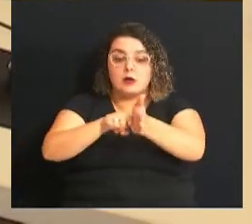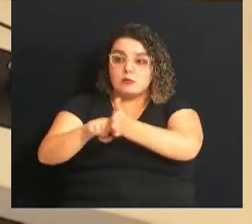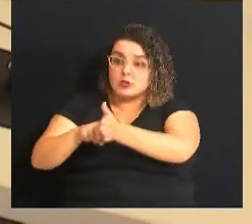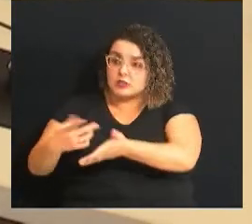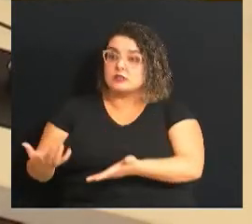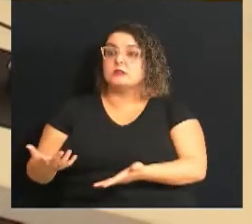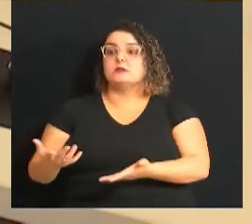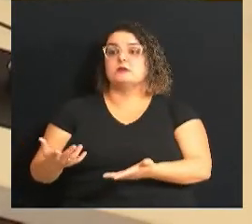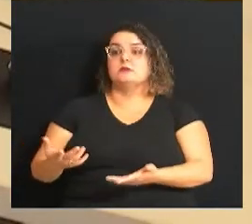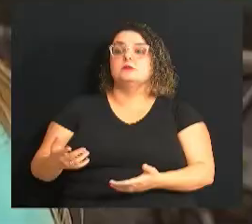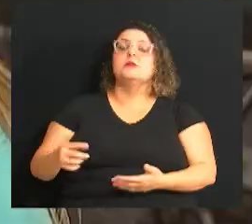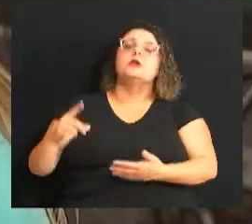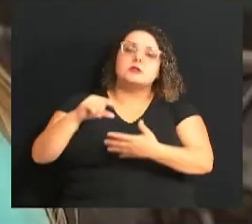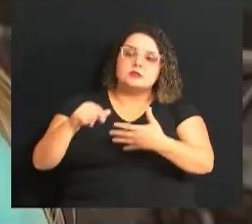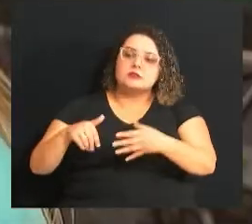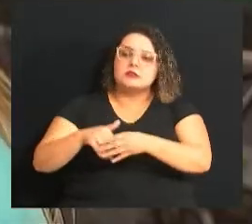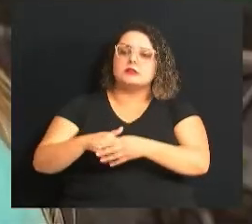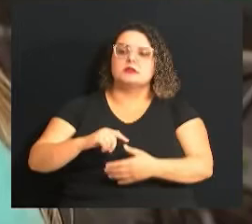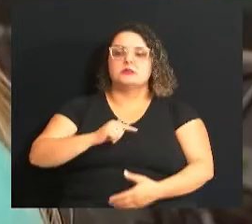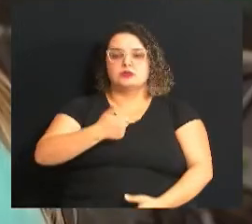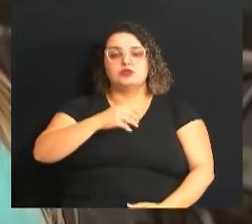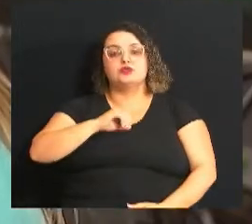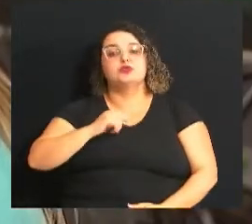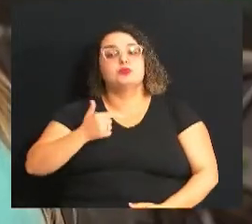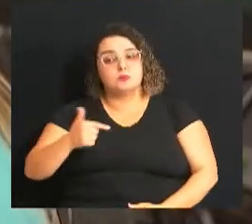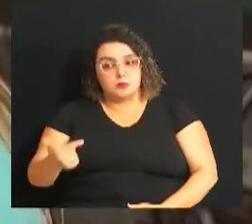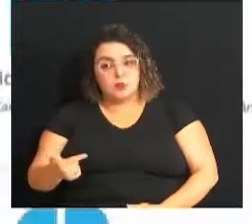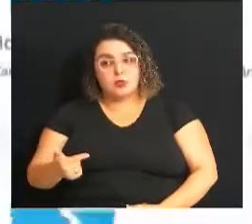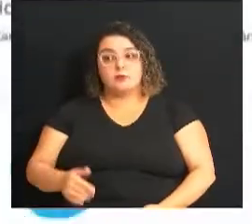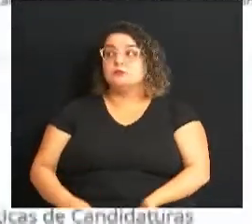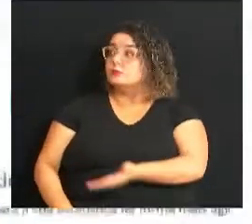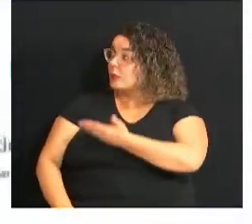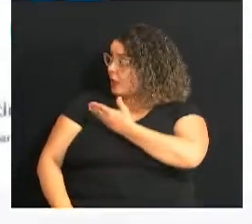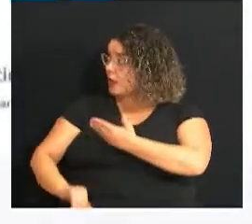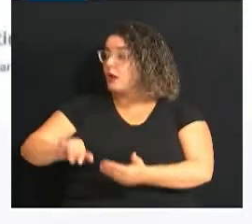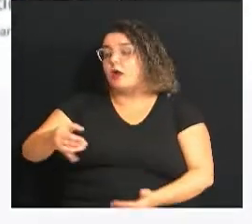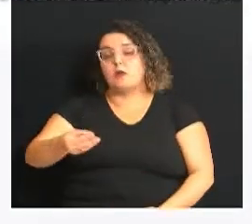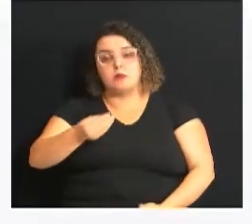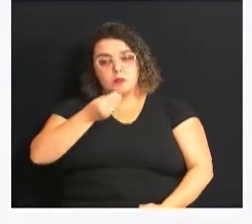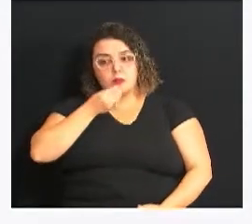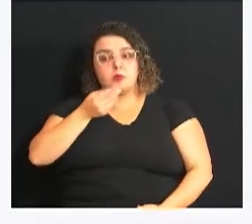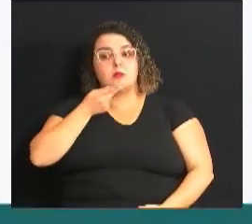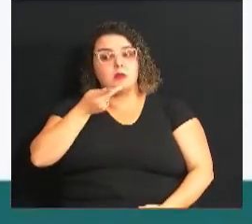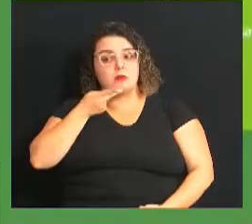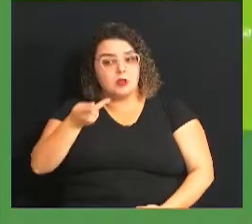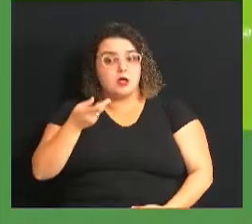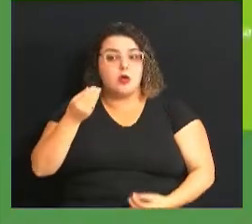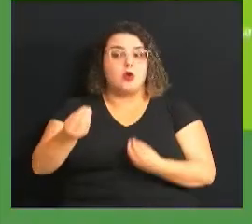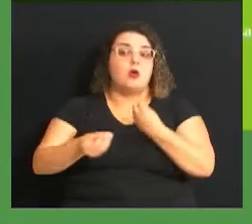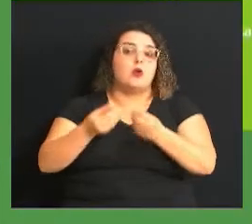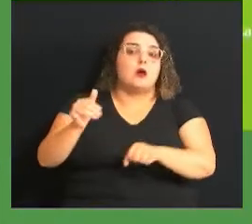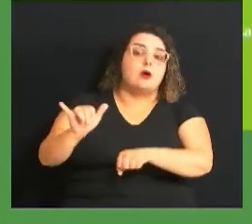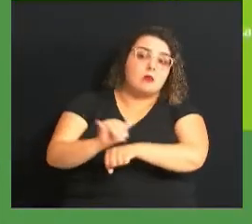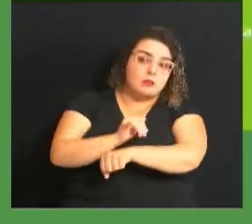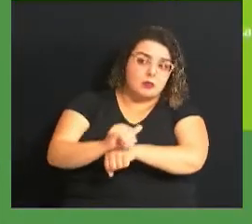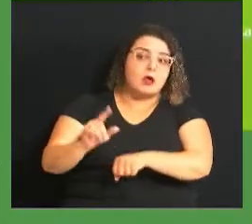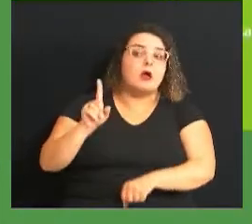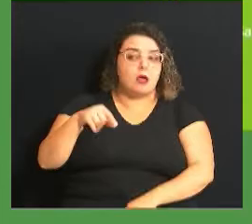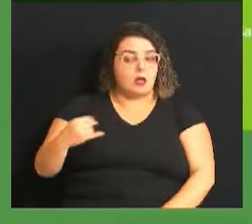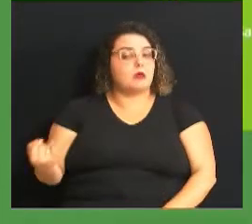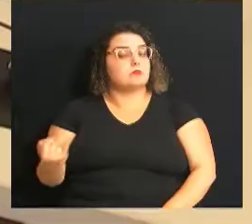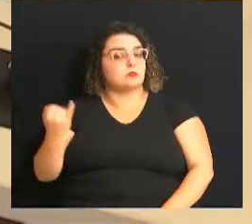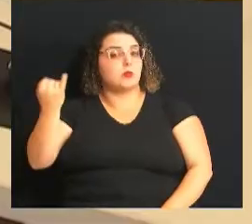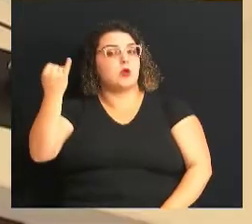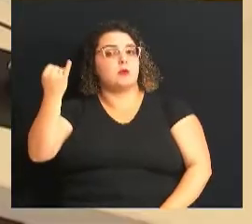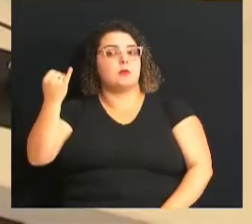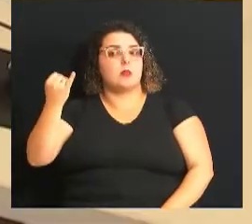as eleições de 2022. Egli Prado aproveitou o momento para ressaltar como essa ferramenta é importante para o